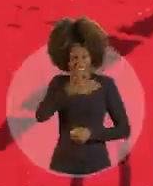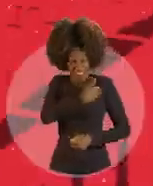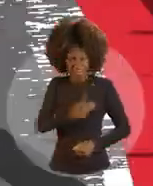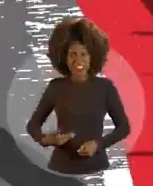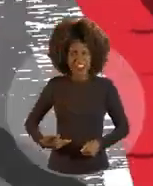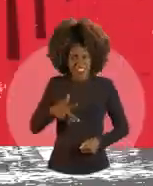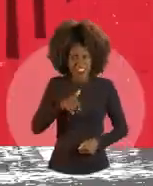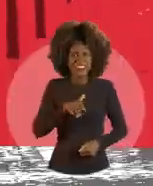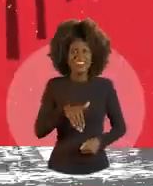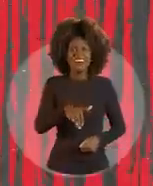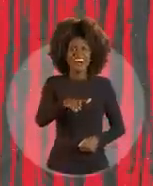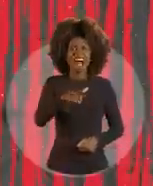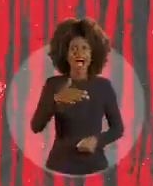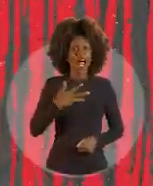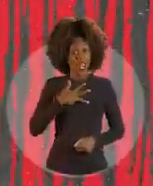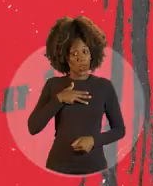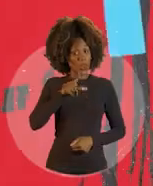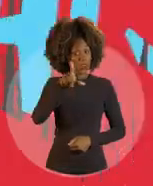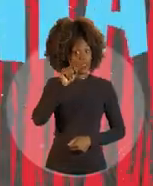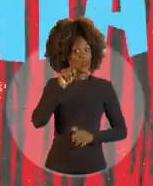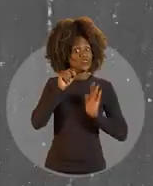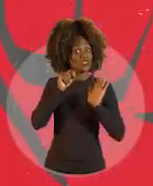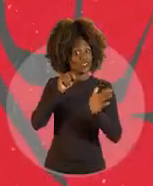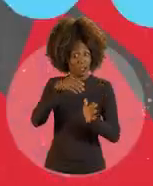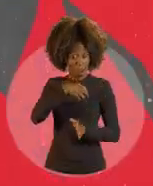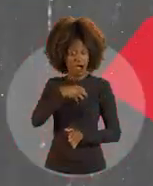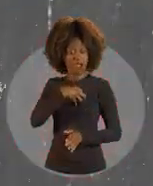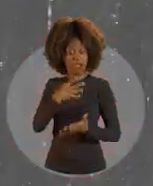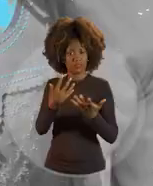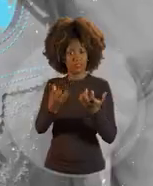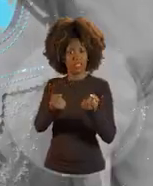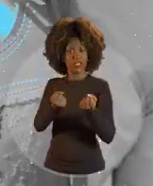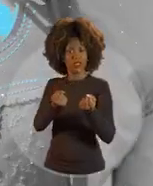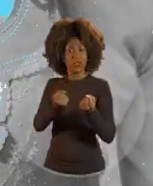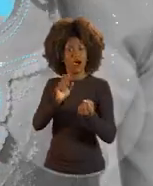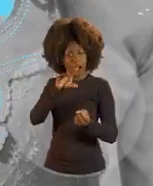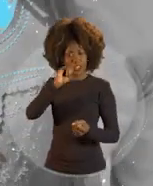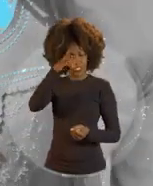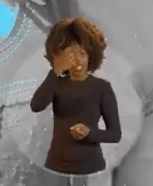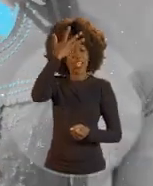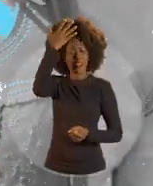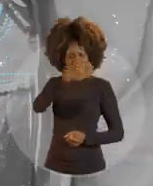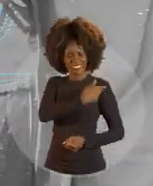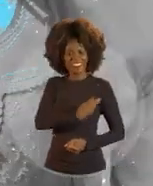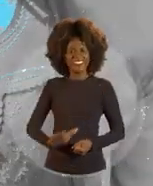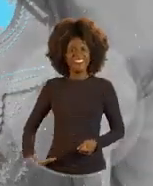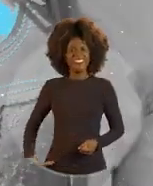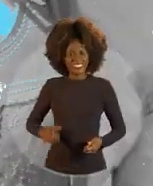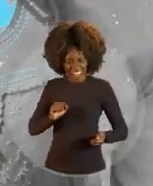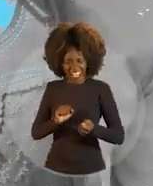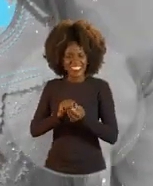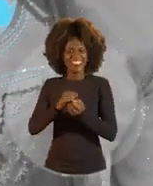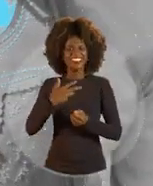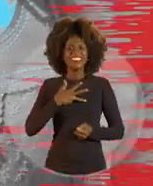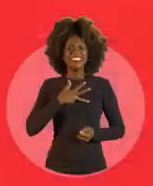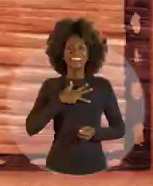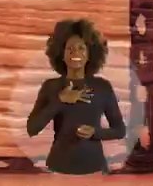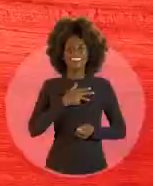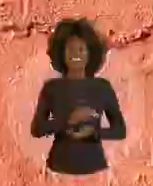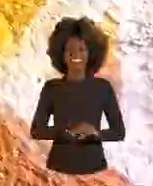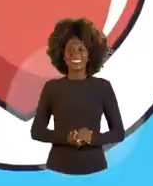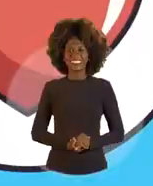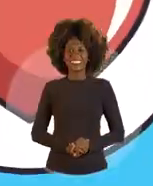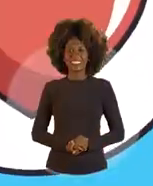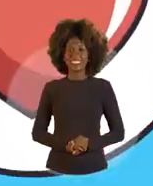vai ser governador. Lula escolheu e a Bahia confirmou, Jerônimo, governador. Tá com Lula